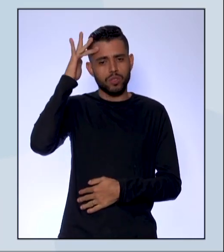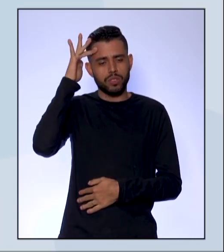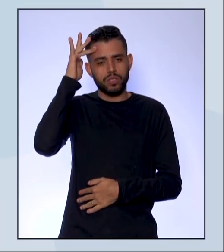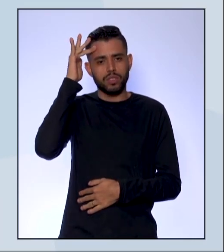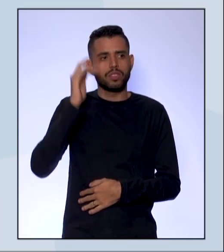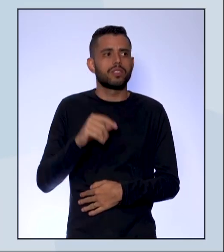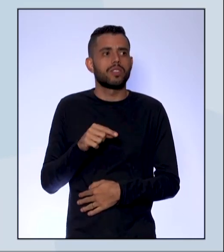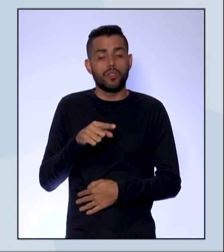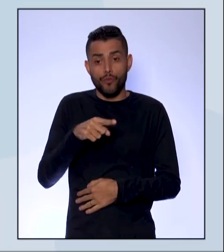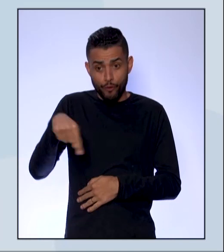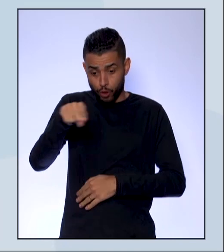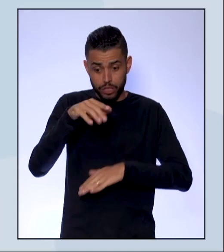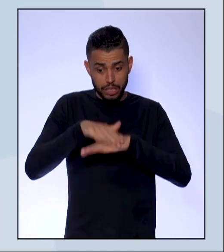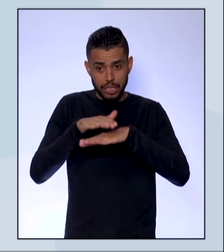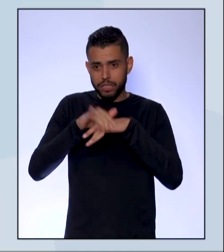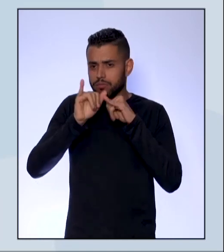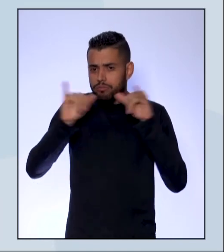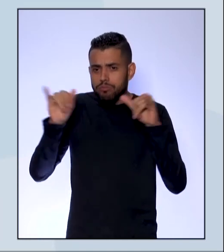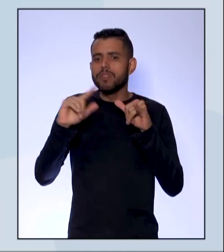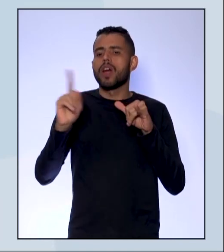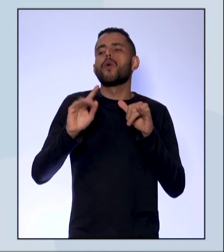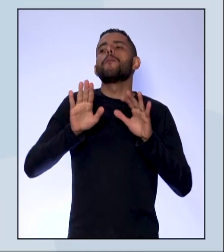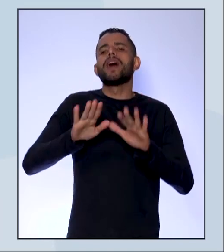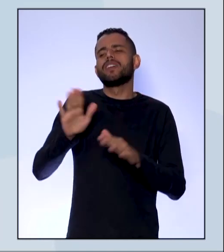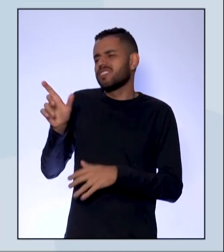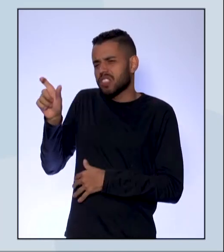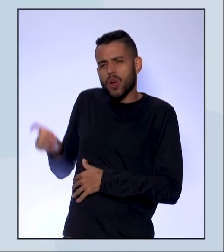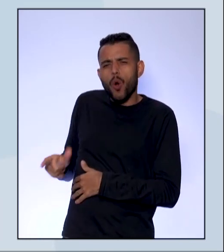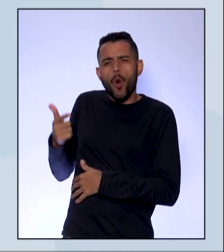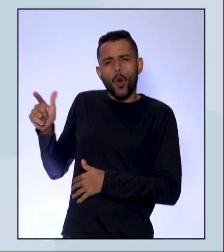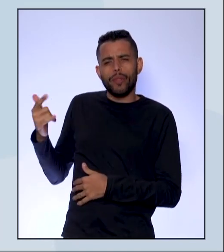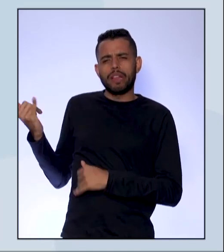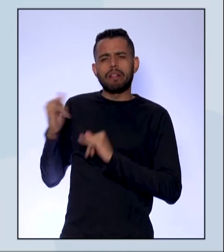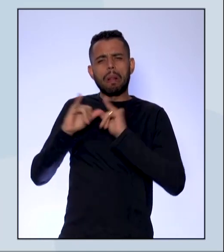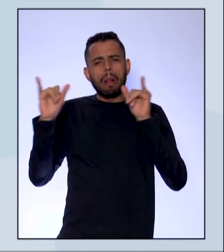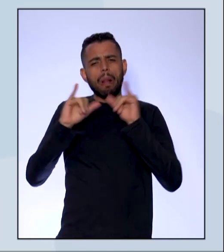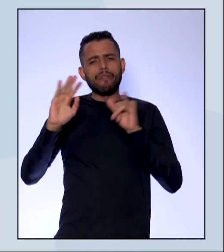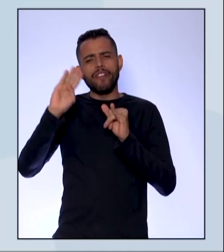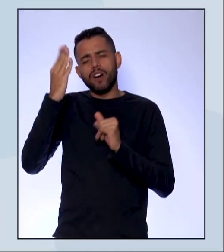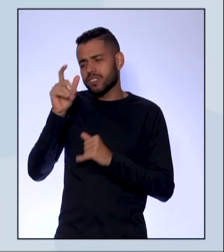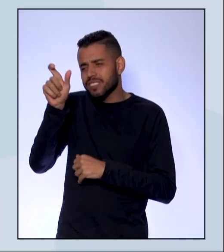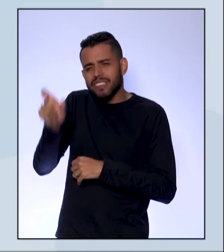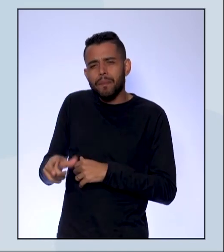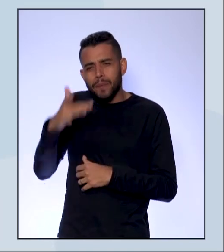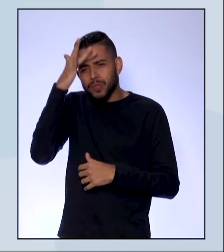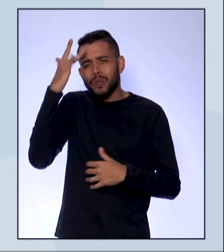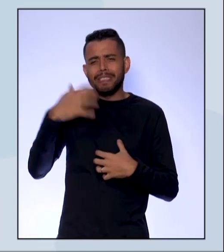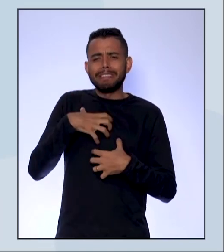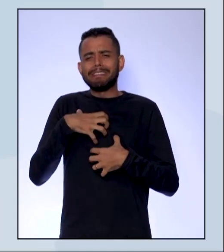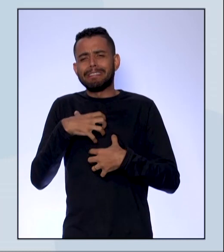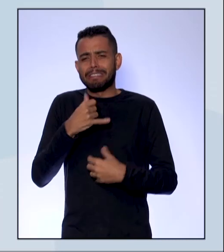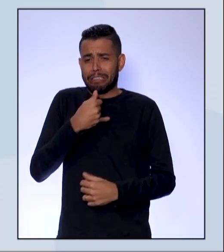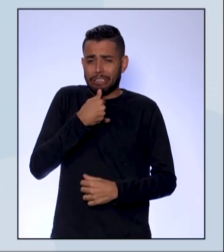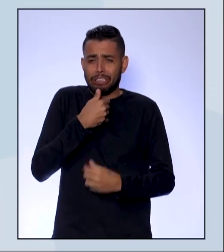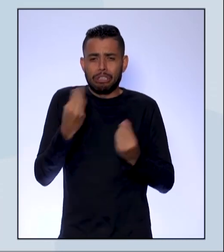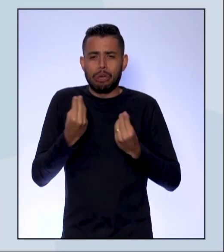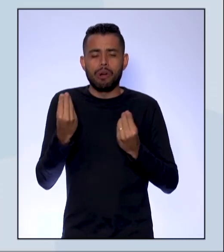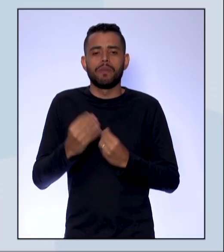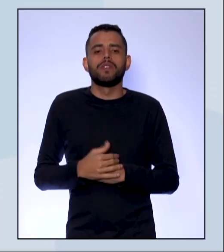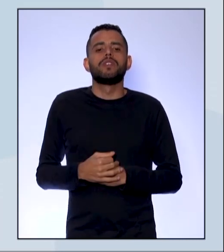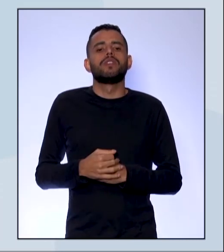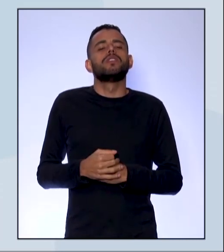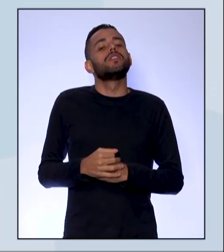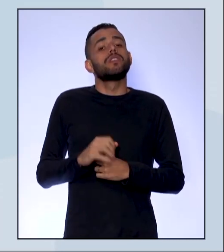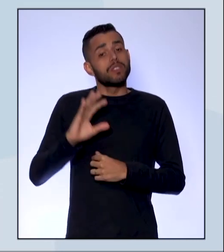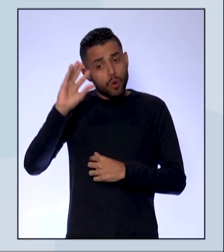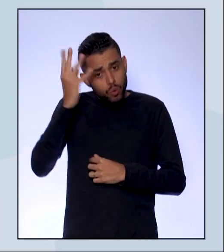vocês espalharam, mas a questão de se alguém espalhou essas notícias. E eu gostaria que vocês colocassem aqui se isso aconteceu, se